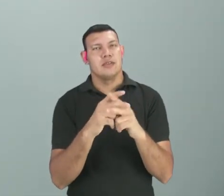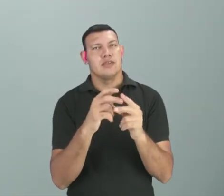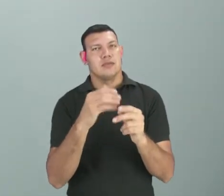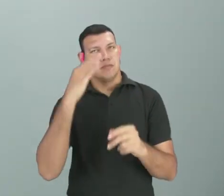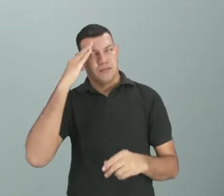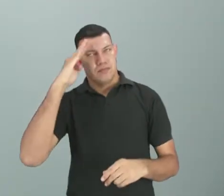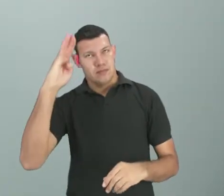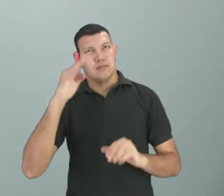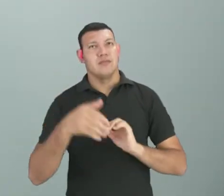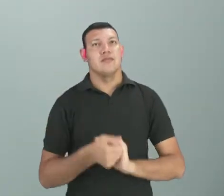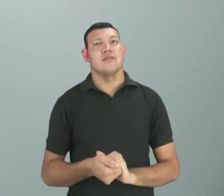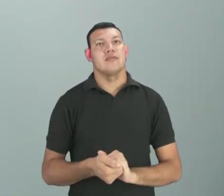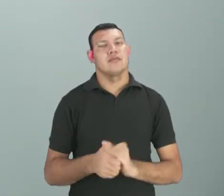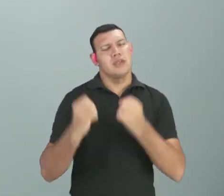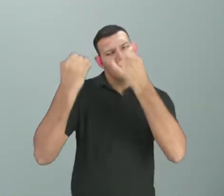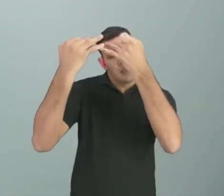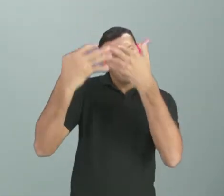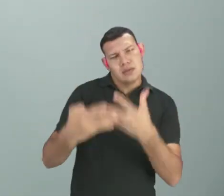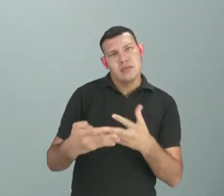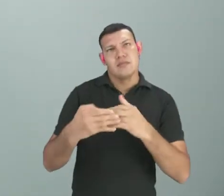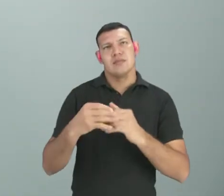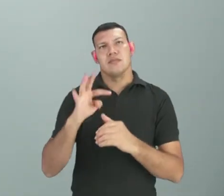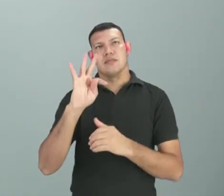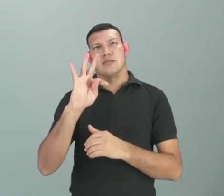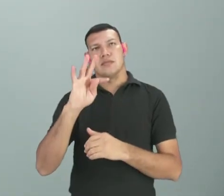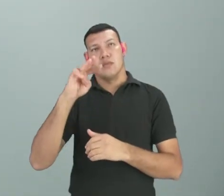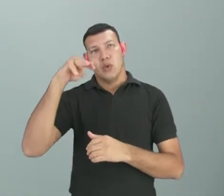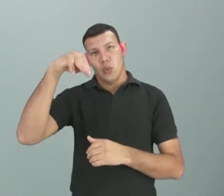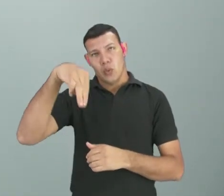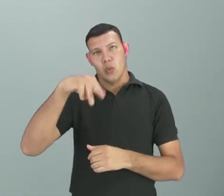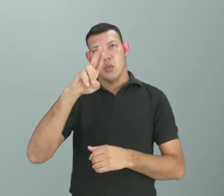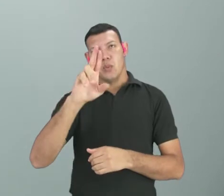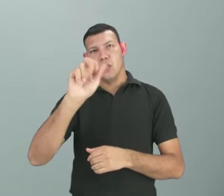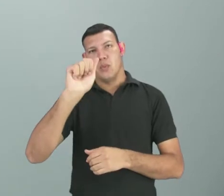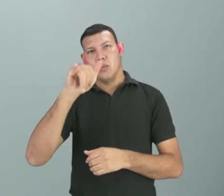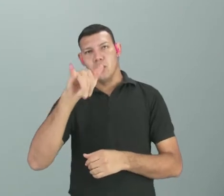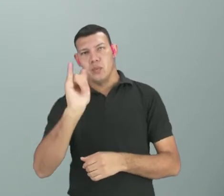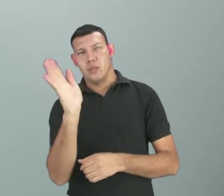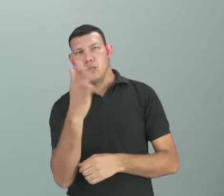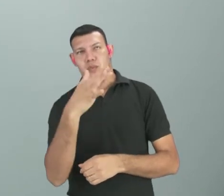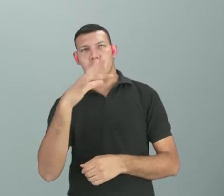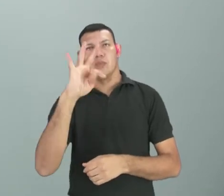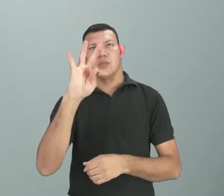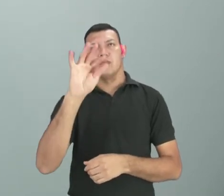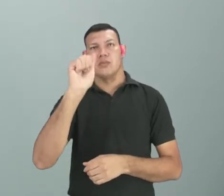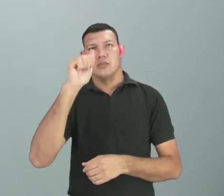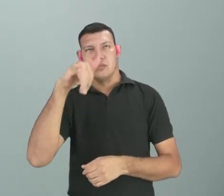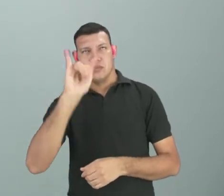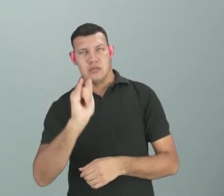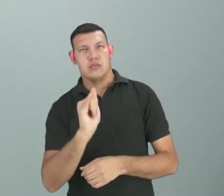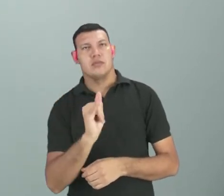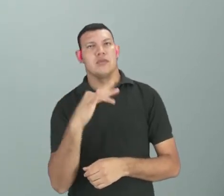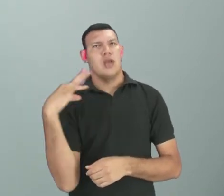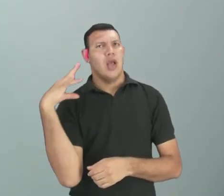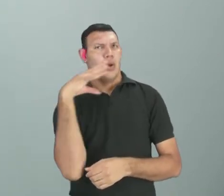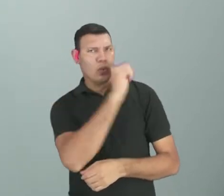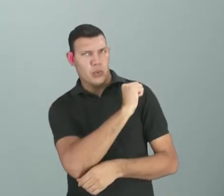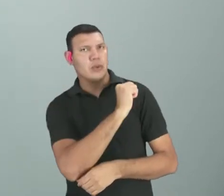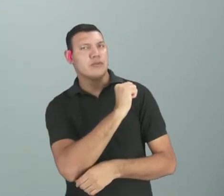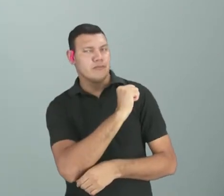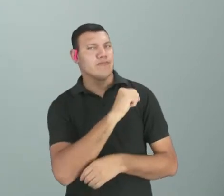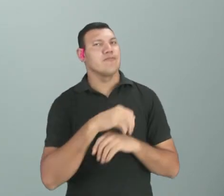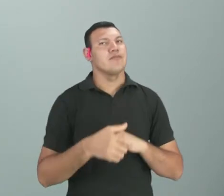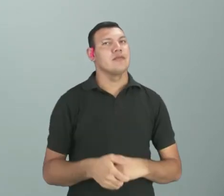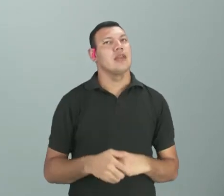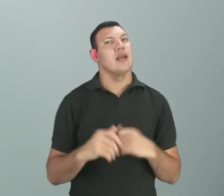falar um pouquinho sobre o Muay Thai. O Muay Thai, a gente pode ver que é um esporte de agilidade, que